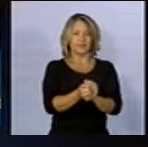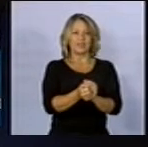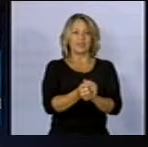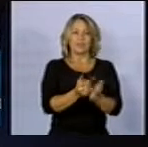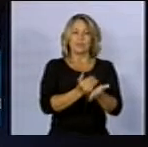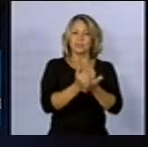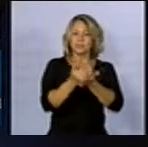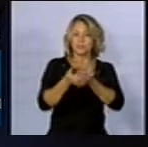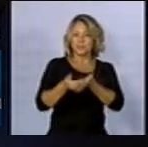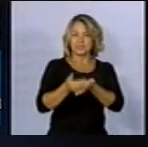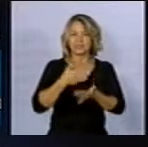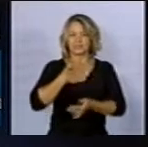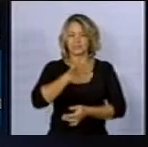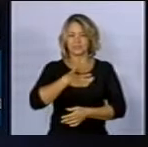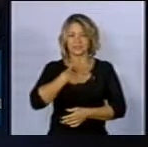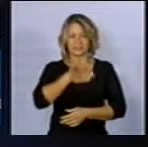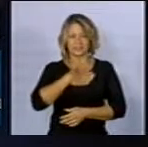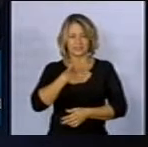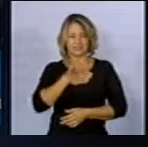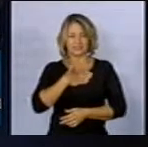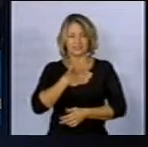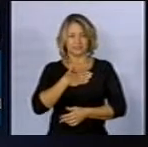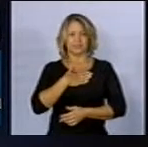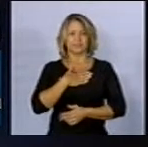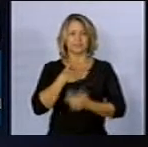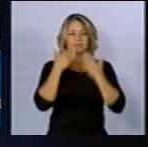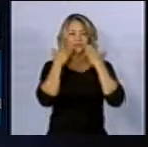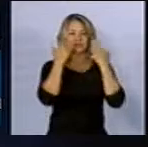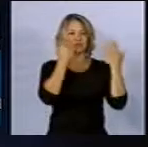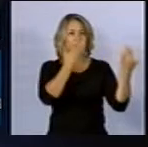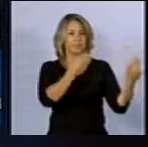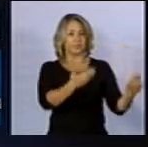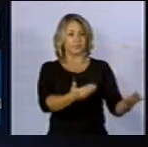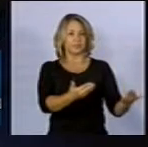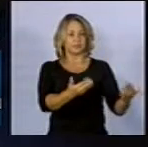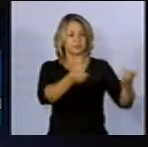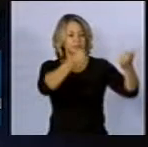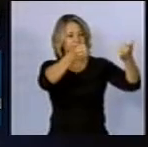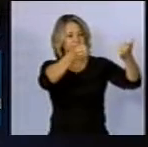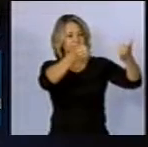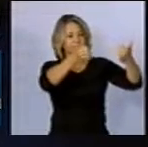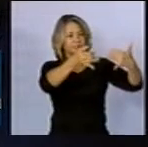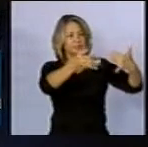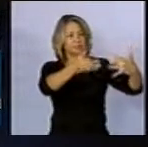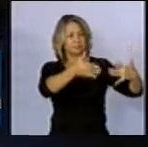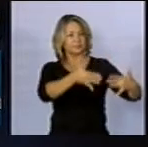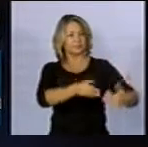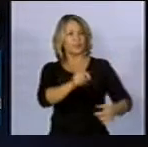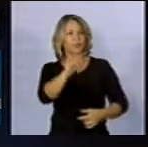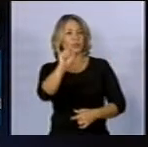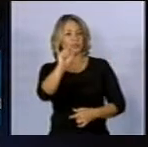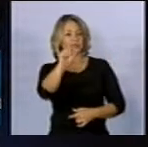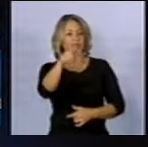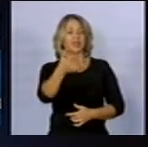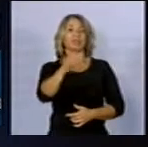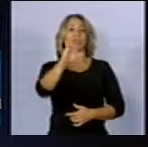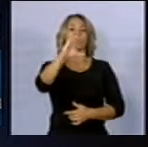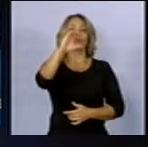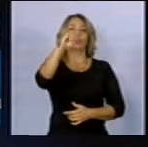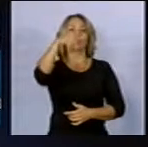eu gostaria de apresentar o que é o conter